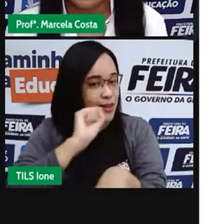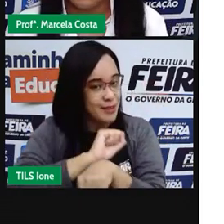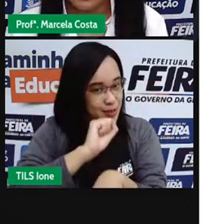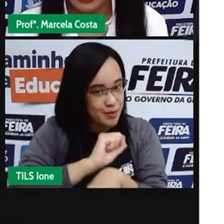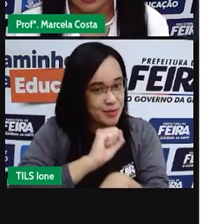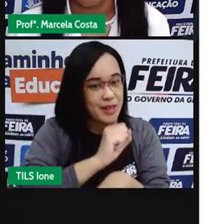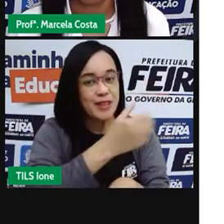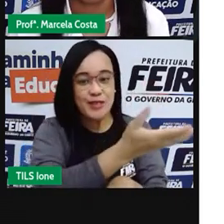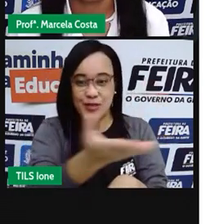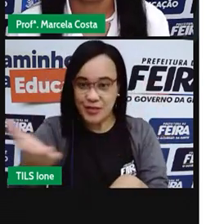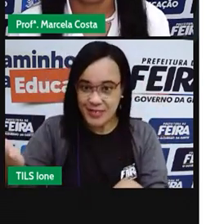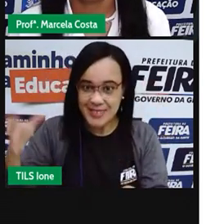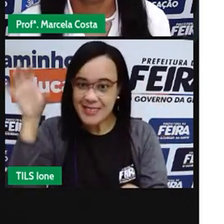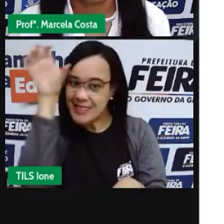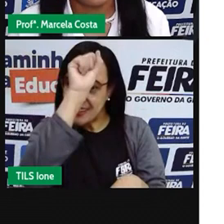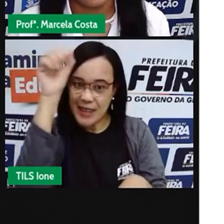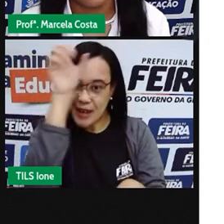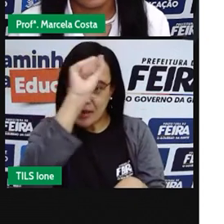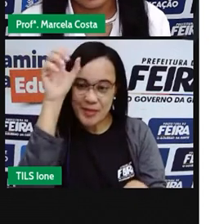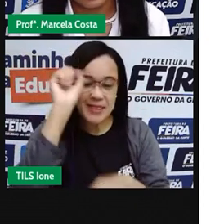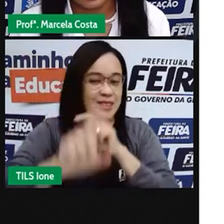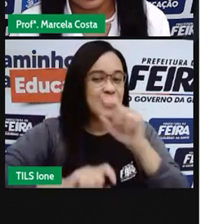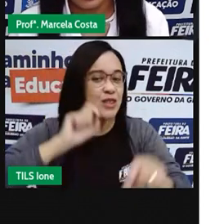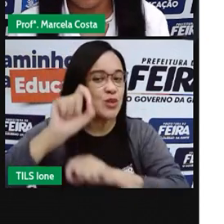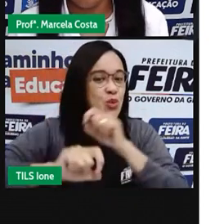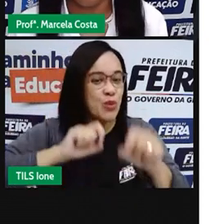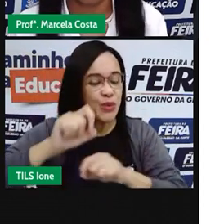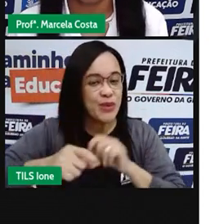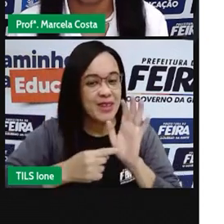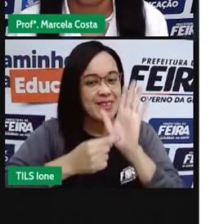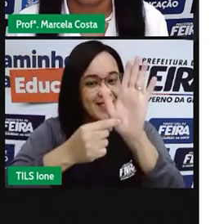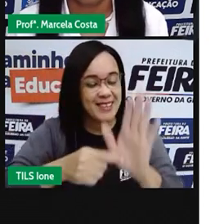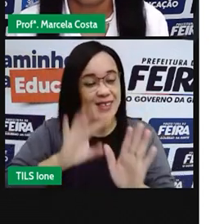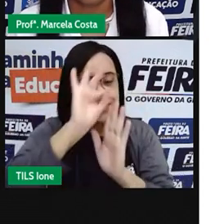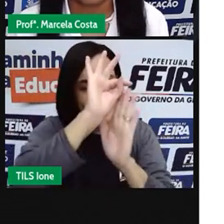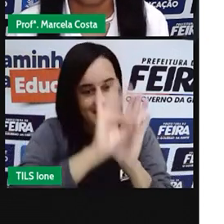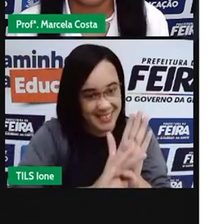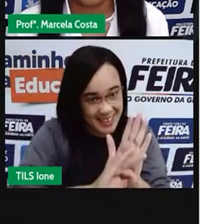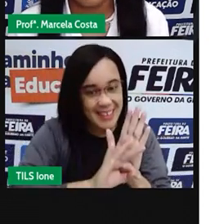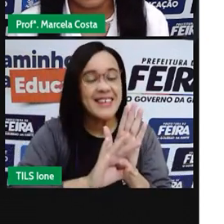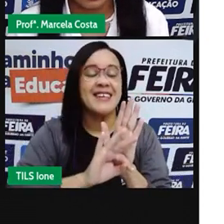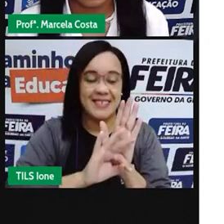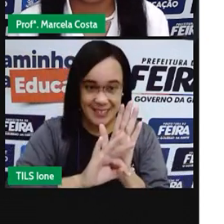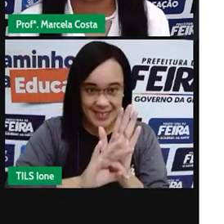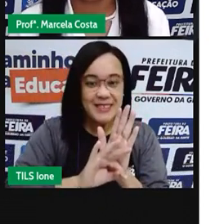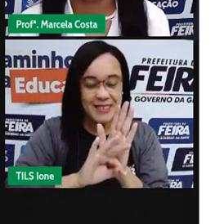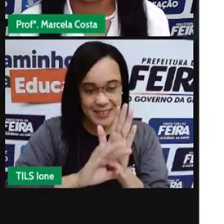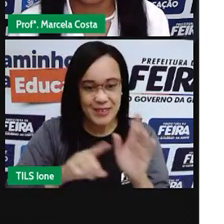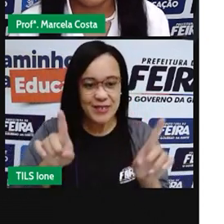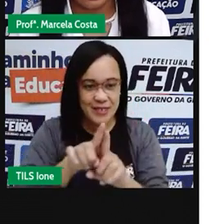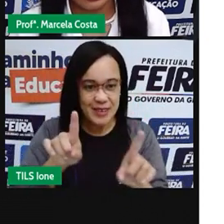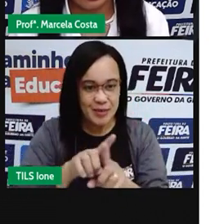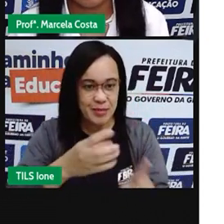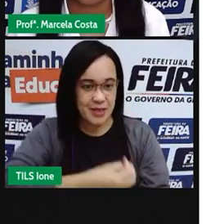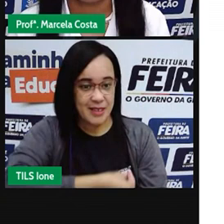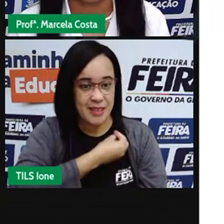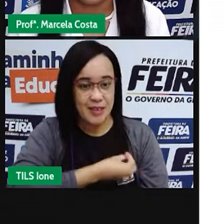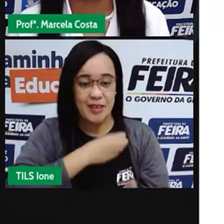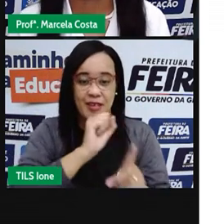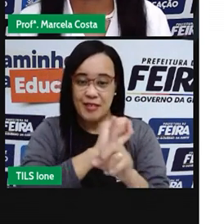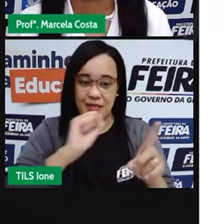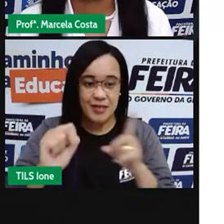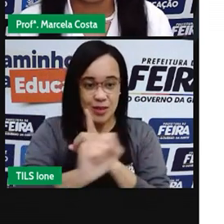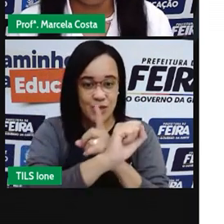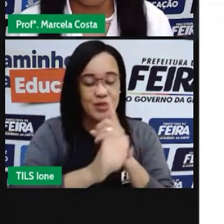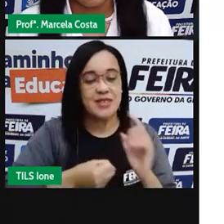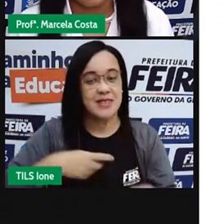aprendido a identificar a função social dos textos que circulam na nossa vida social, no nosso cotidiano, tá?